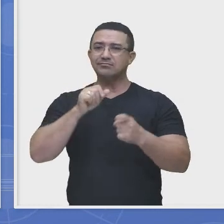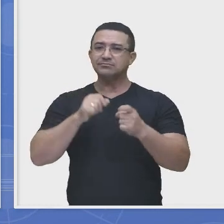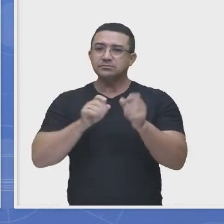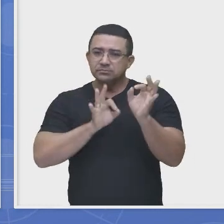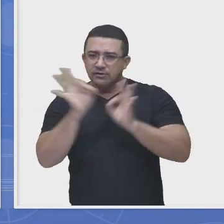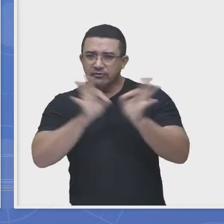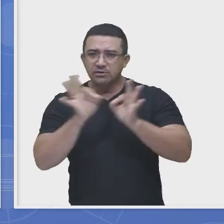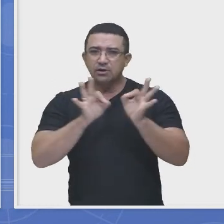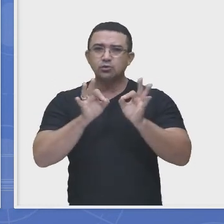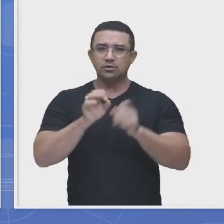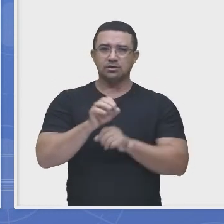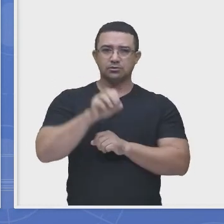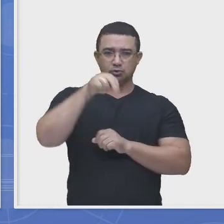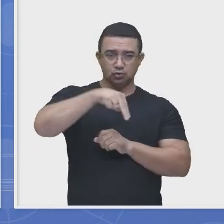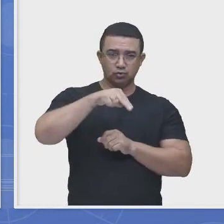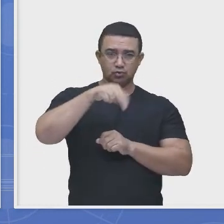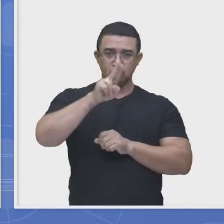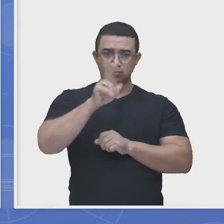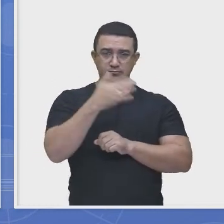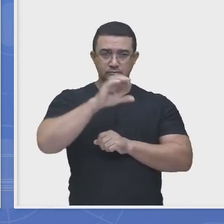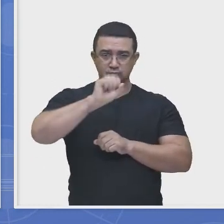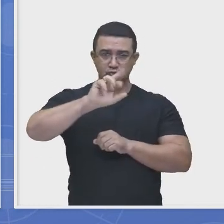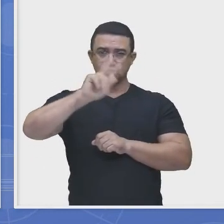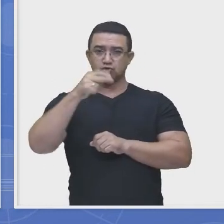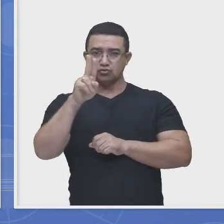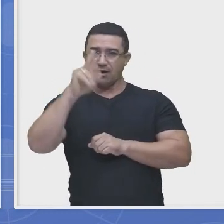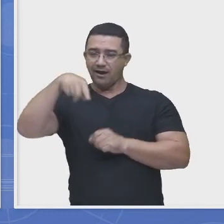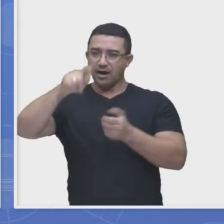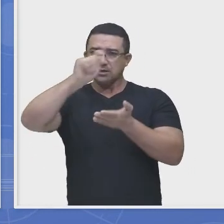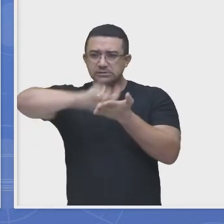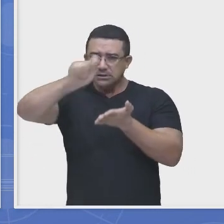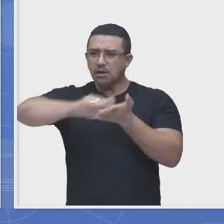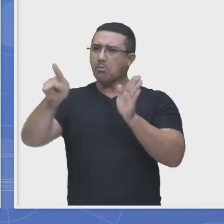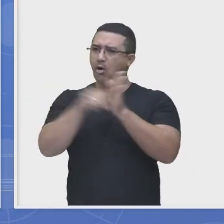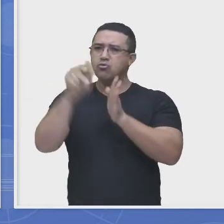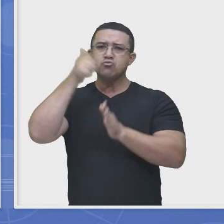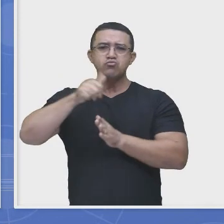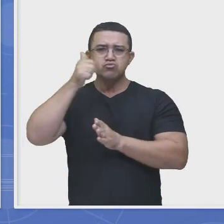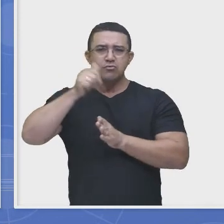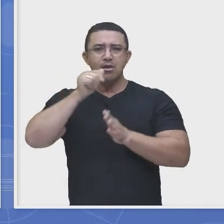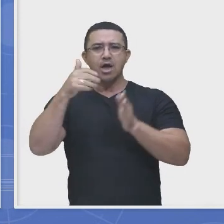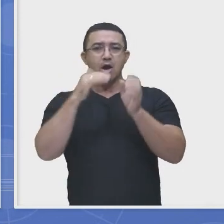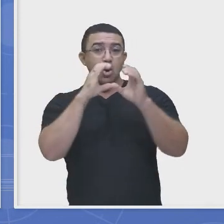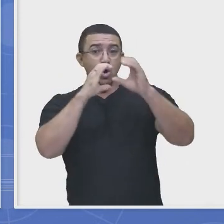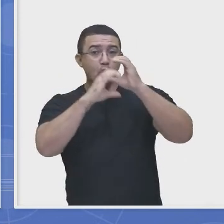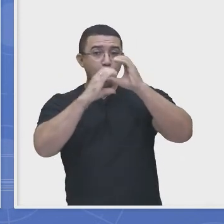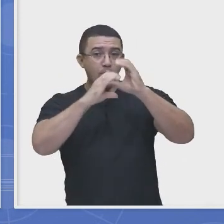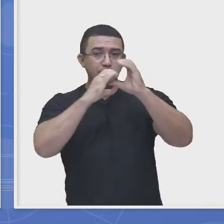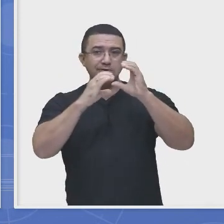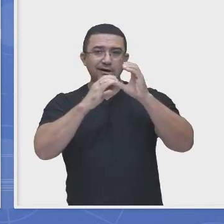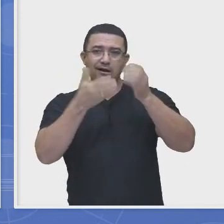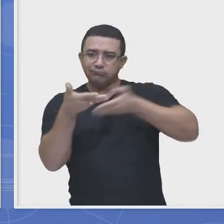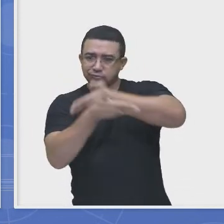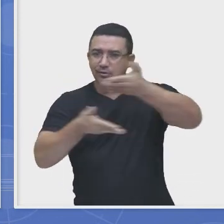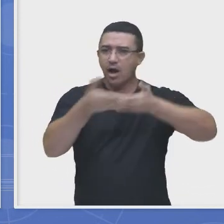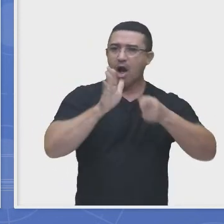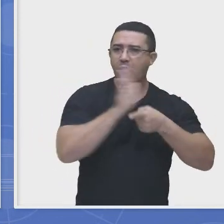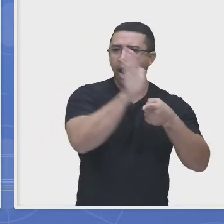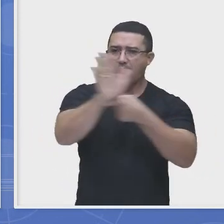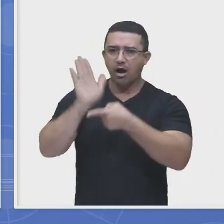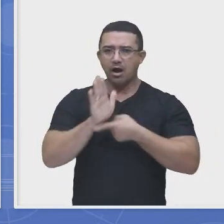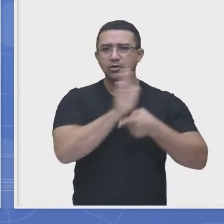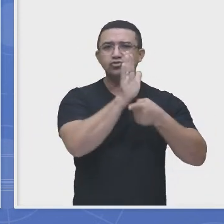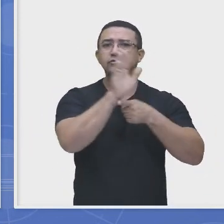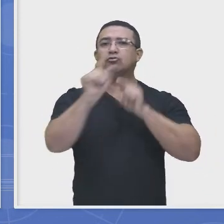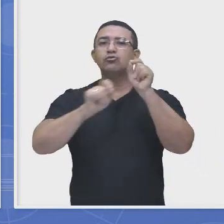que significa escrita feminina, para poder se comunicar e se ajudar por